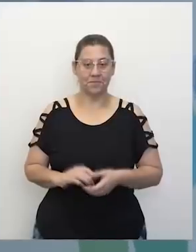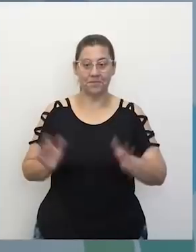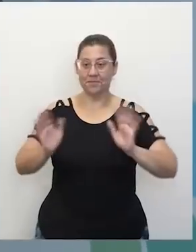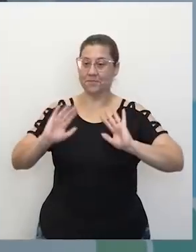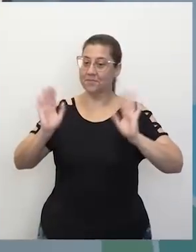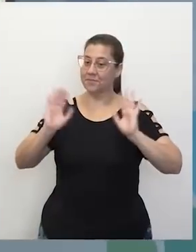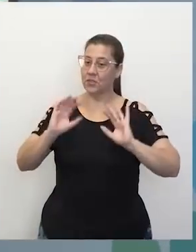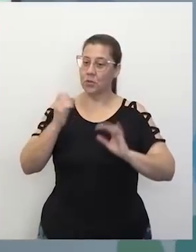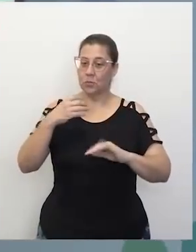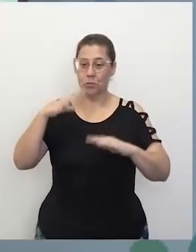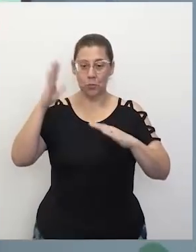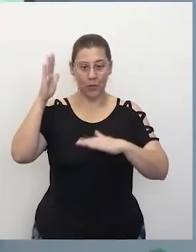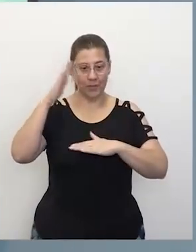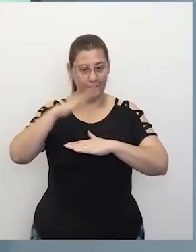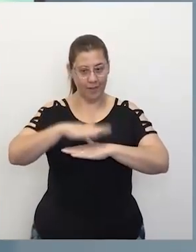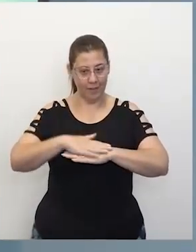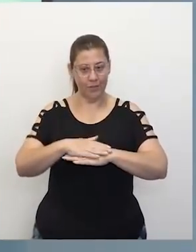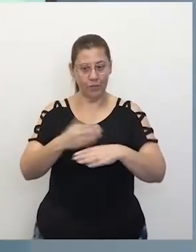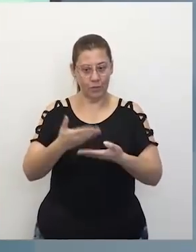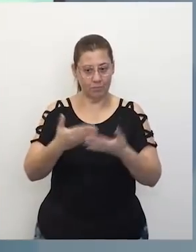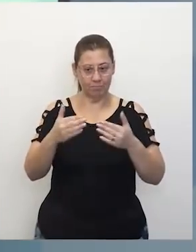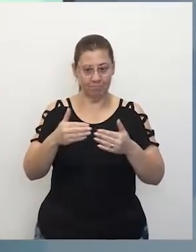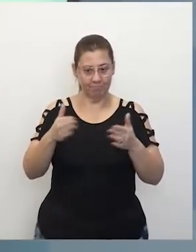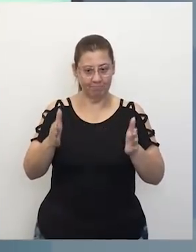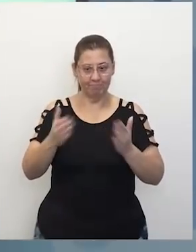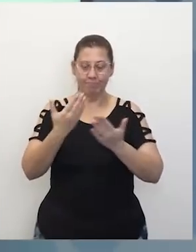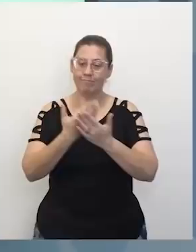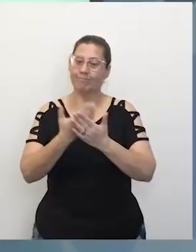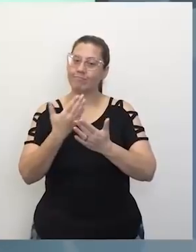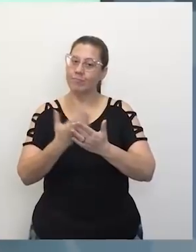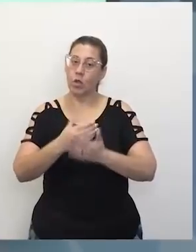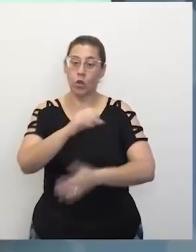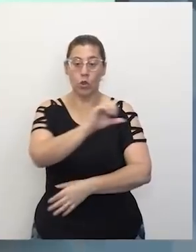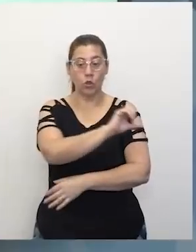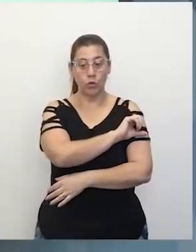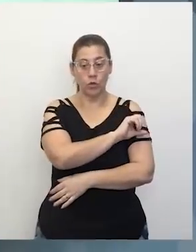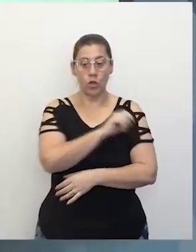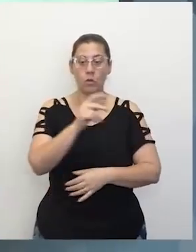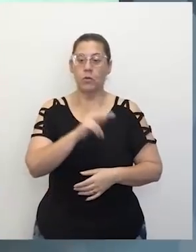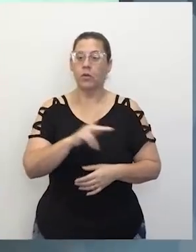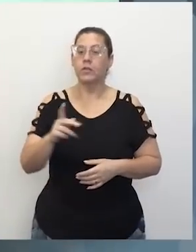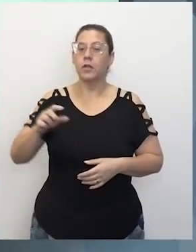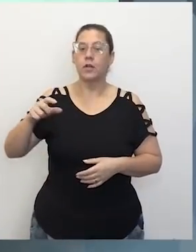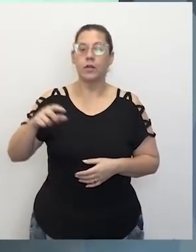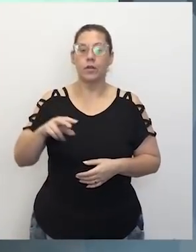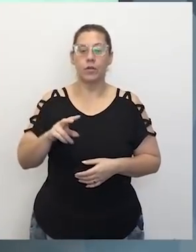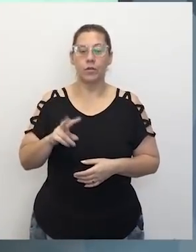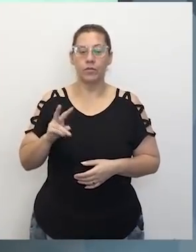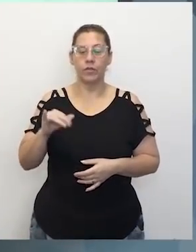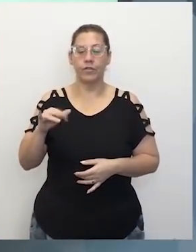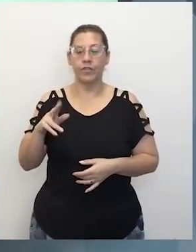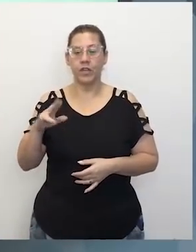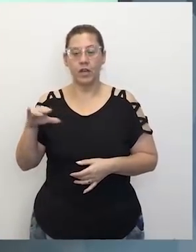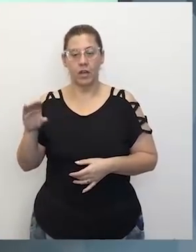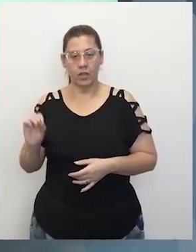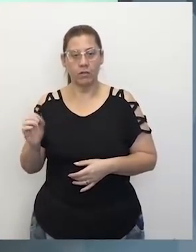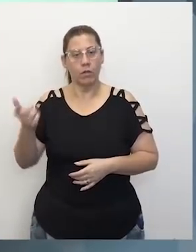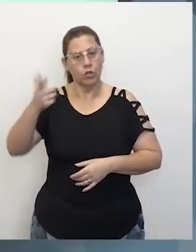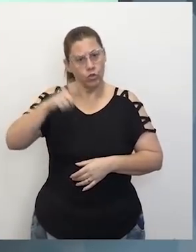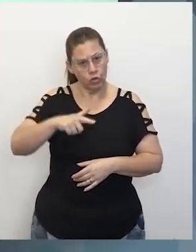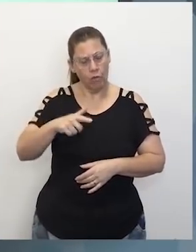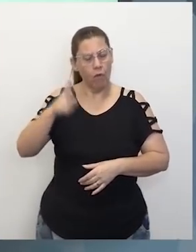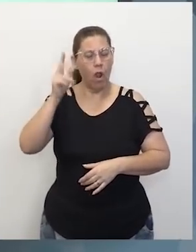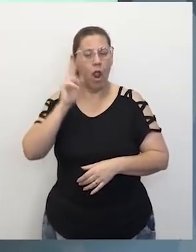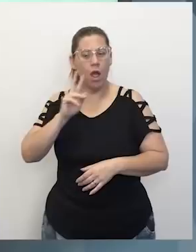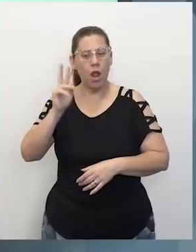Oi, gente, boa tarde. Chegamos aqui para abrir nossas aulas da tarde do nono ano. Eu sou a professora Viviane e hoje vou começar fazendo de novo uma retomada